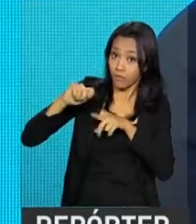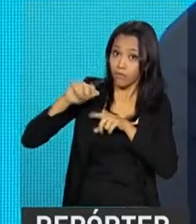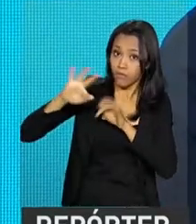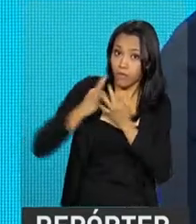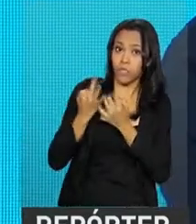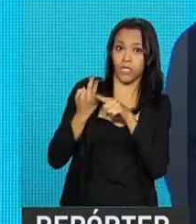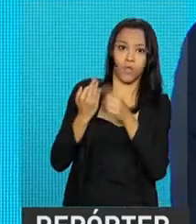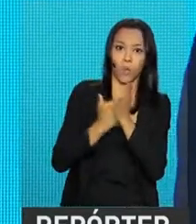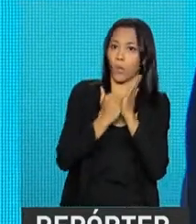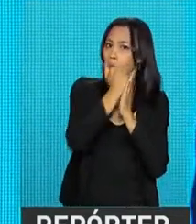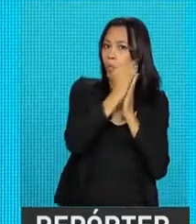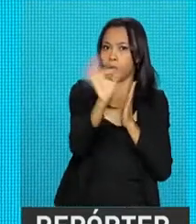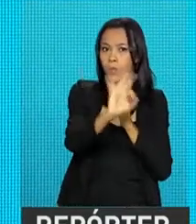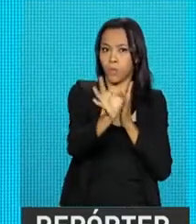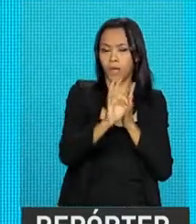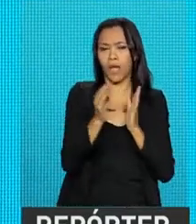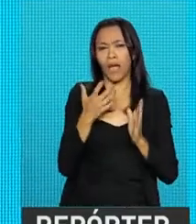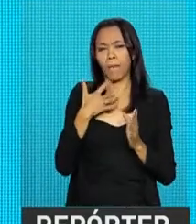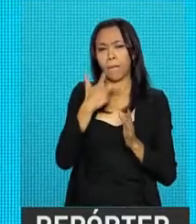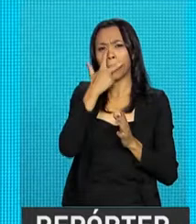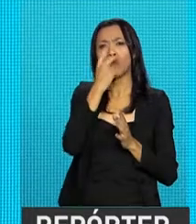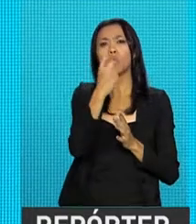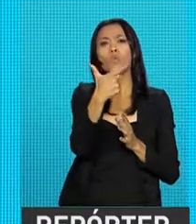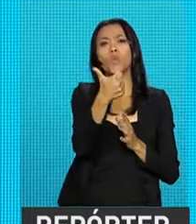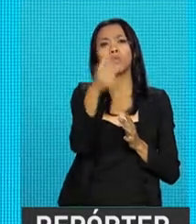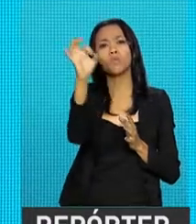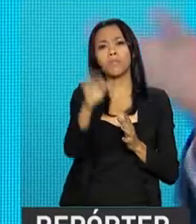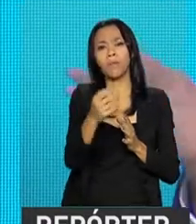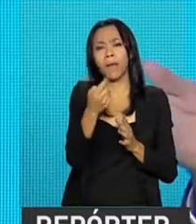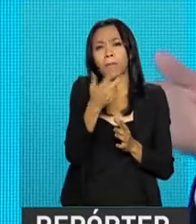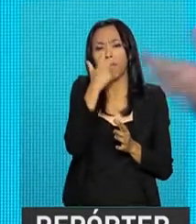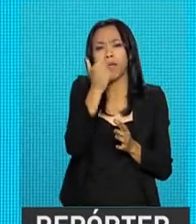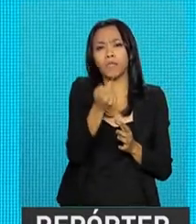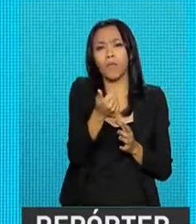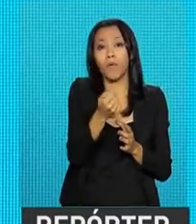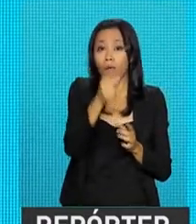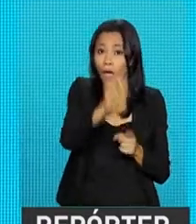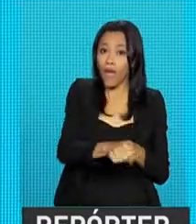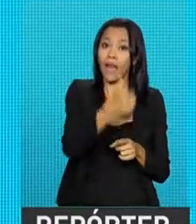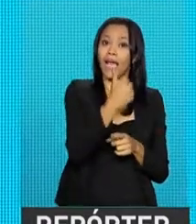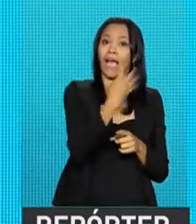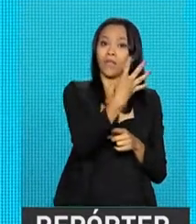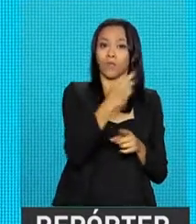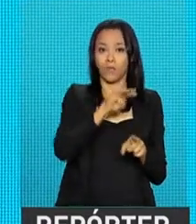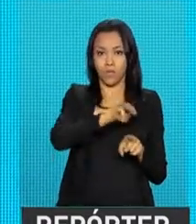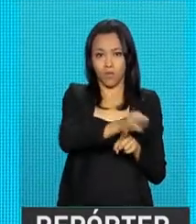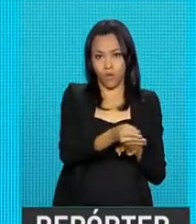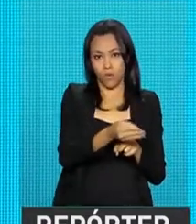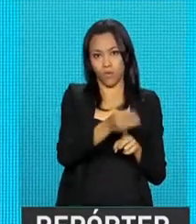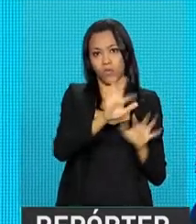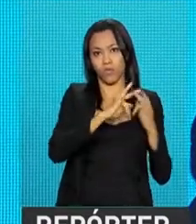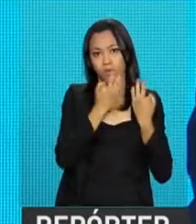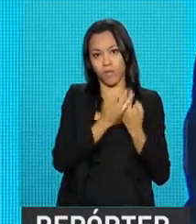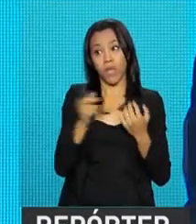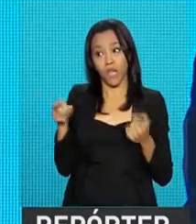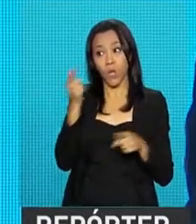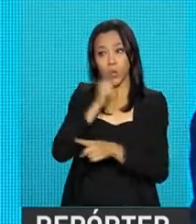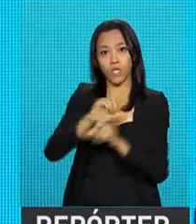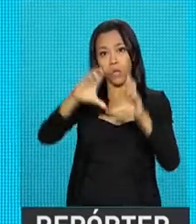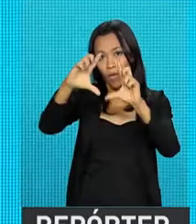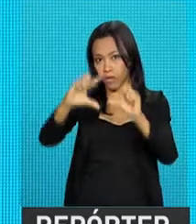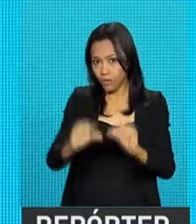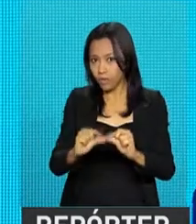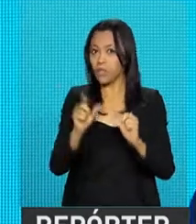em 12,5%, parece pouco, mas são 14 milhões, eram 14 milhões de famílias. O Osmar conseguiu reduzir agora,